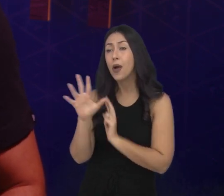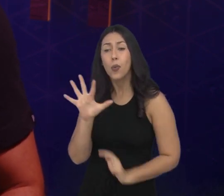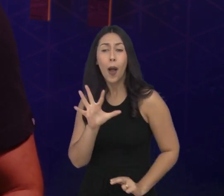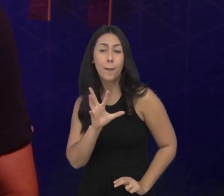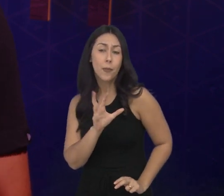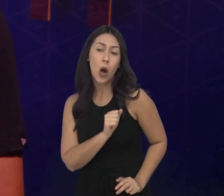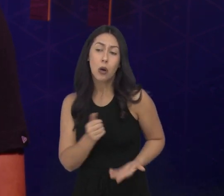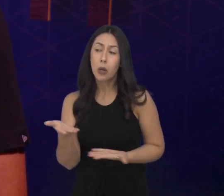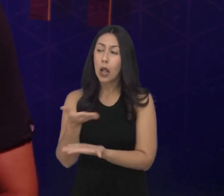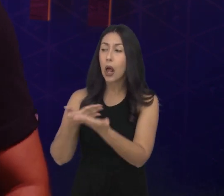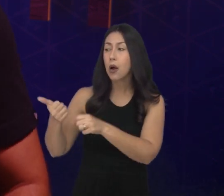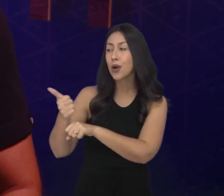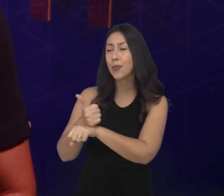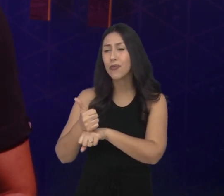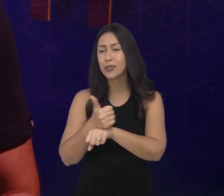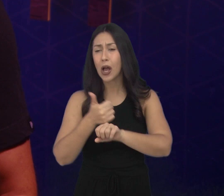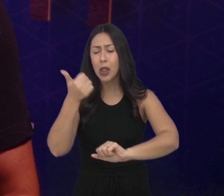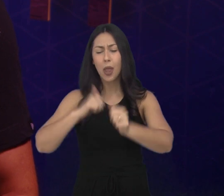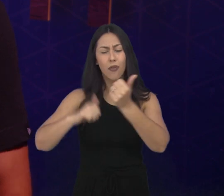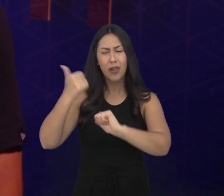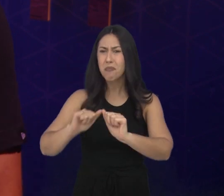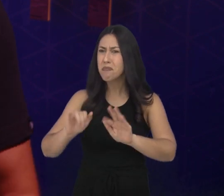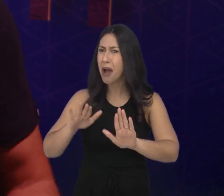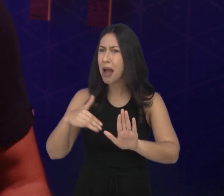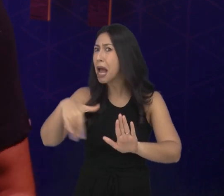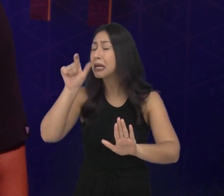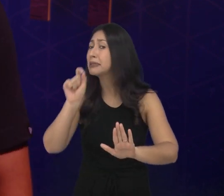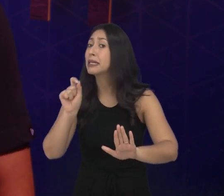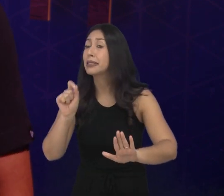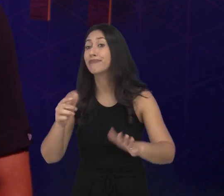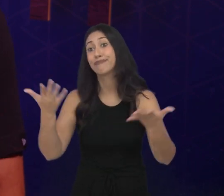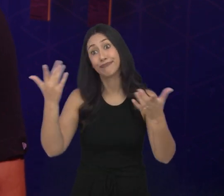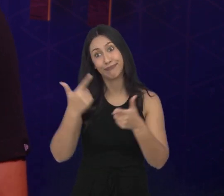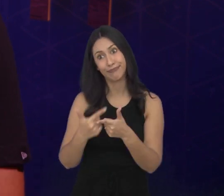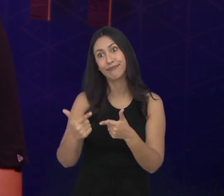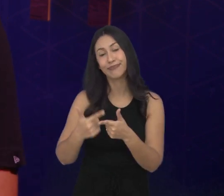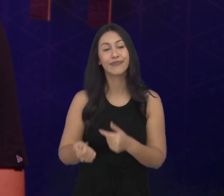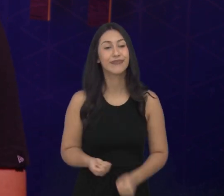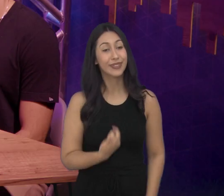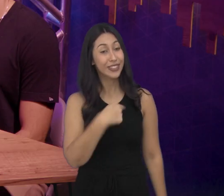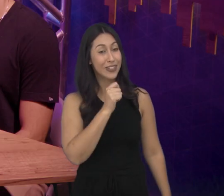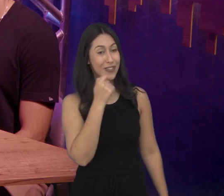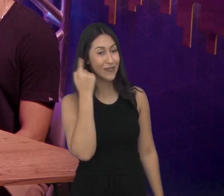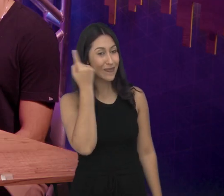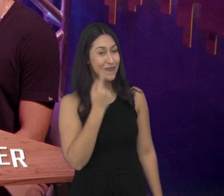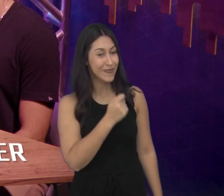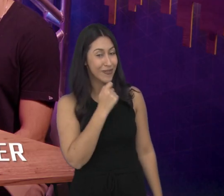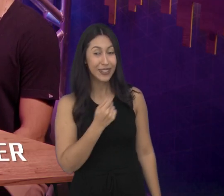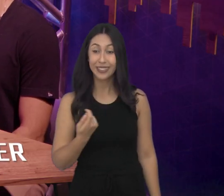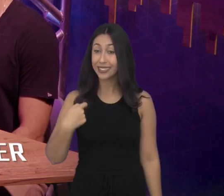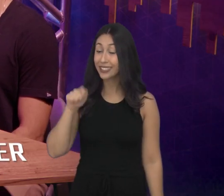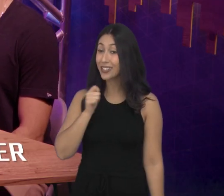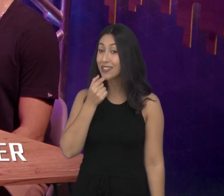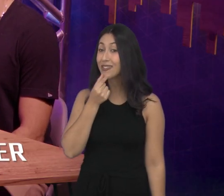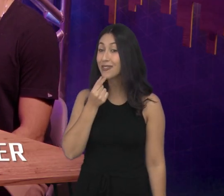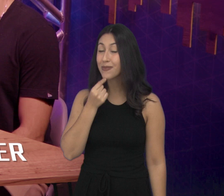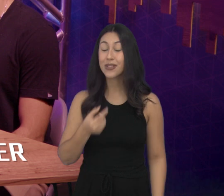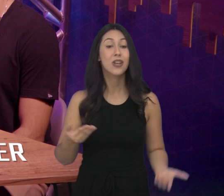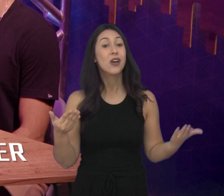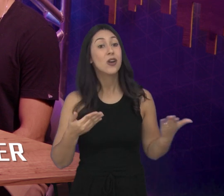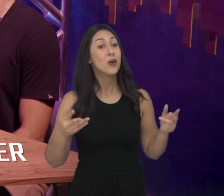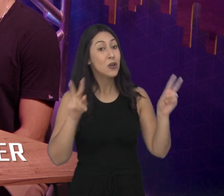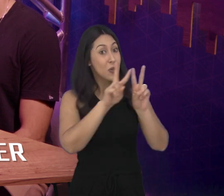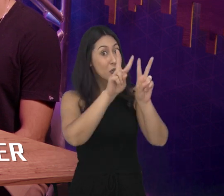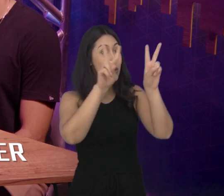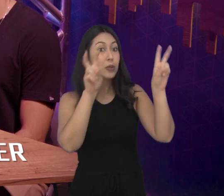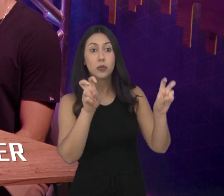e pessoal são avaliadas. Mas avaliadas por quem? Esse aí é o problema. Eu sou a Mivik. E eu sou Samu Strazer.